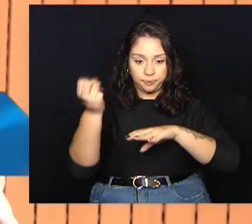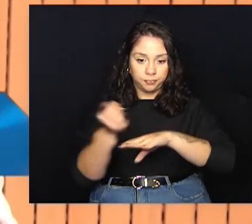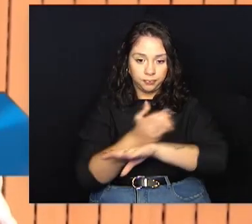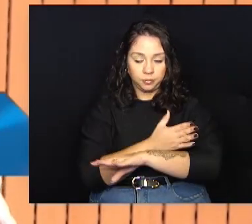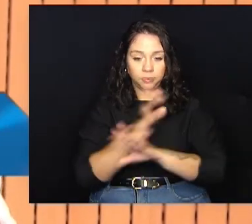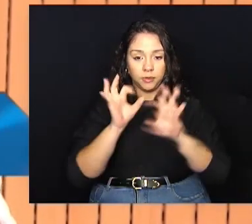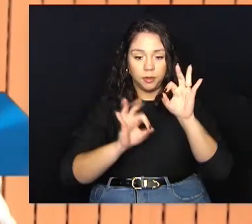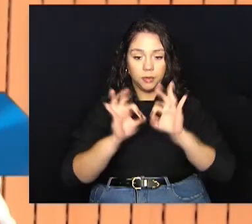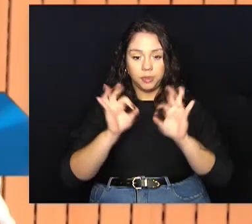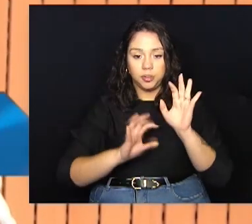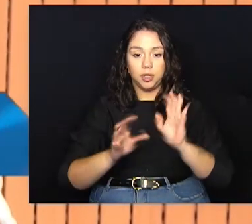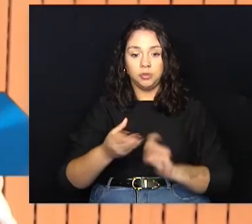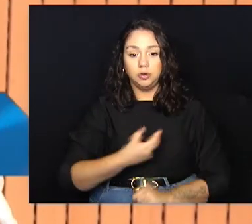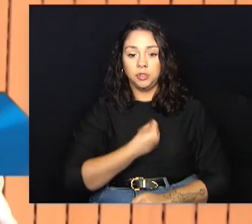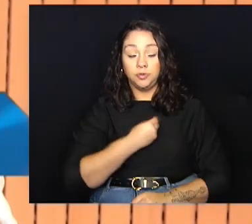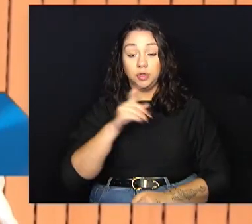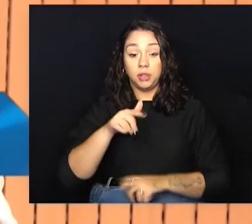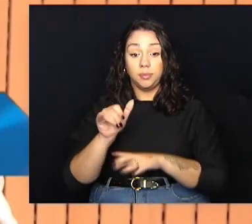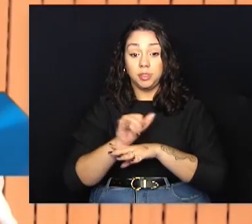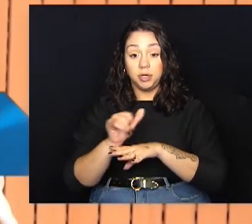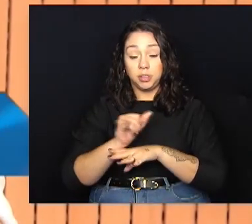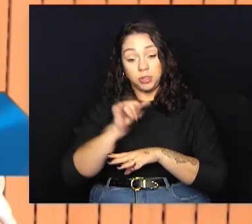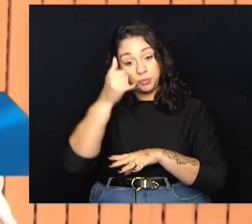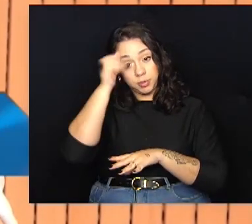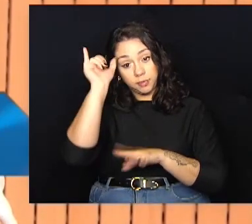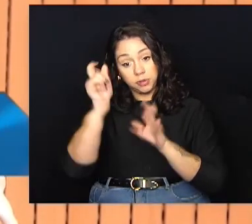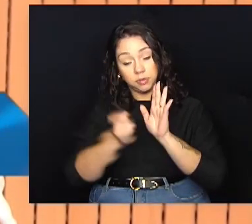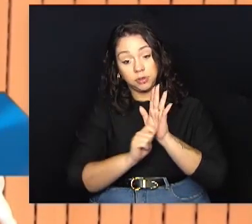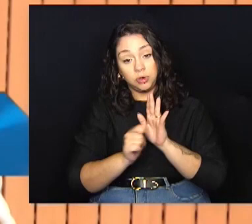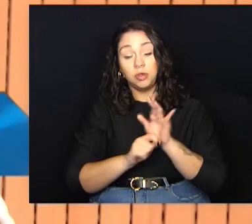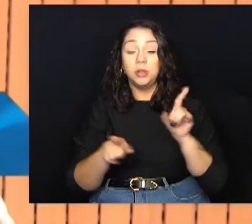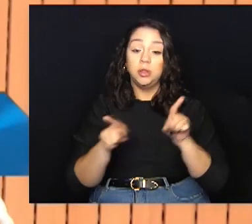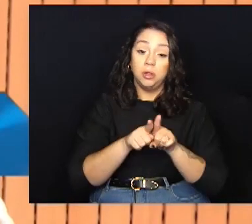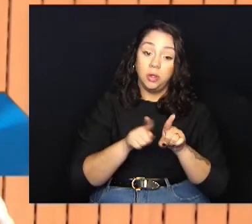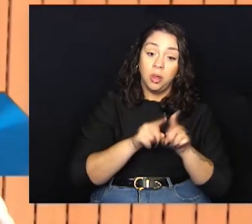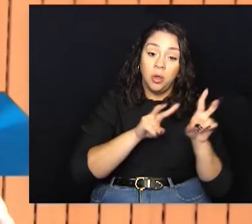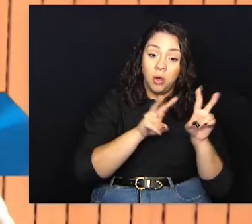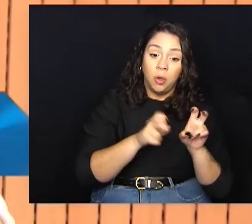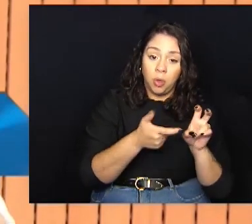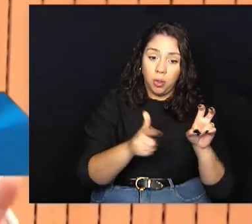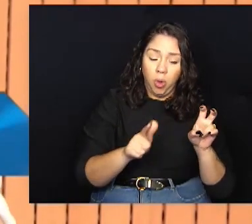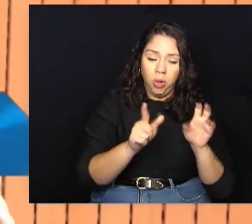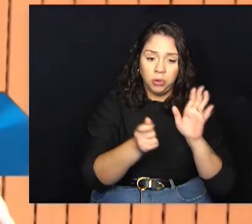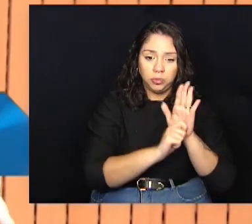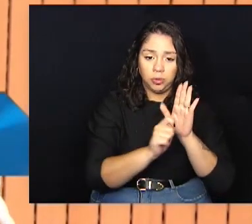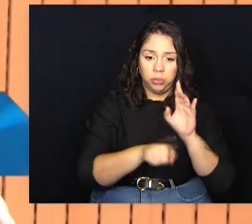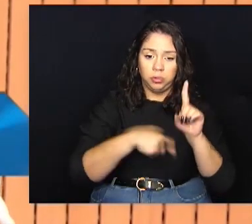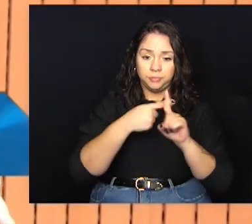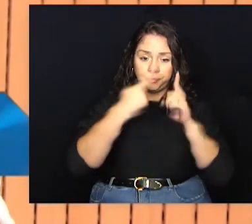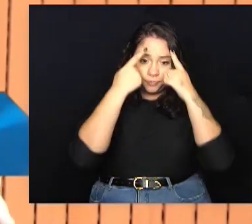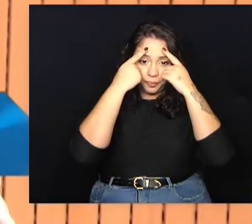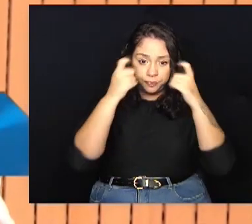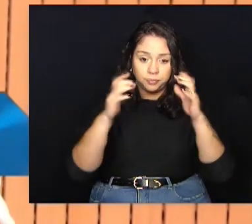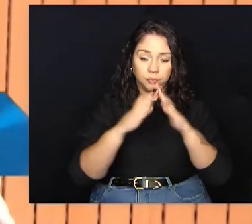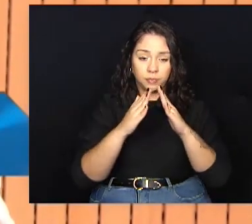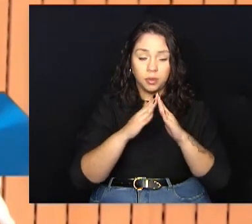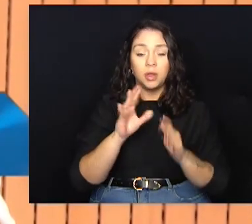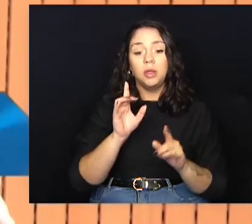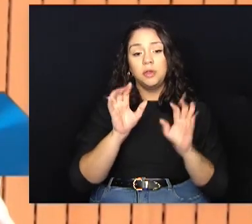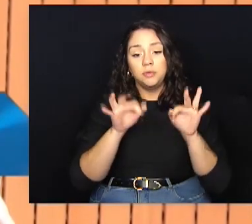uma estratégia de prevenção às drogas e também as drogas mais a violência doméstica e por fim